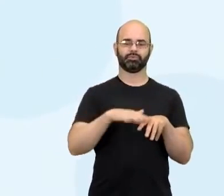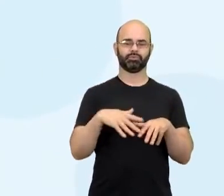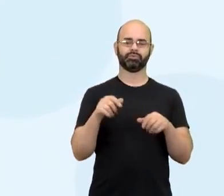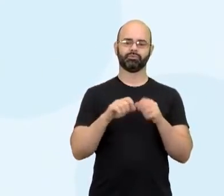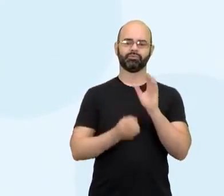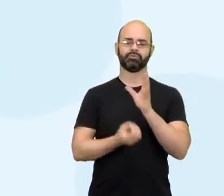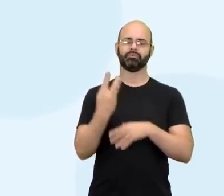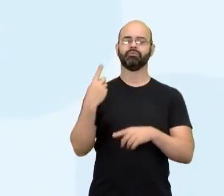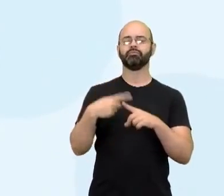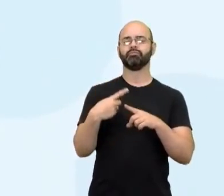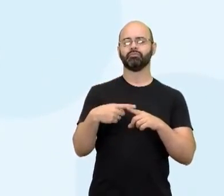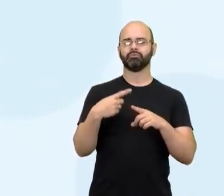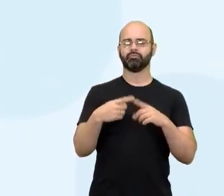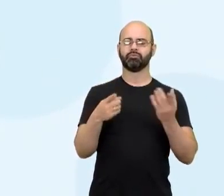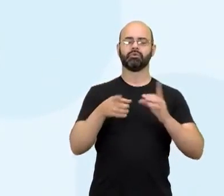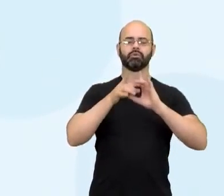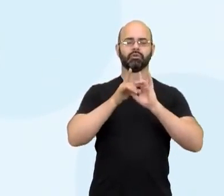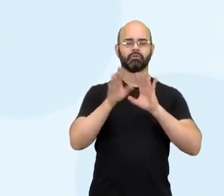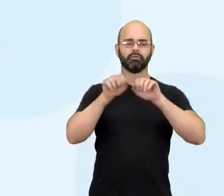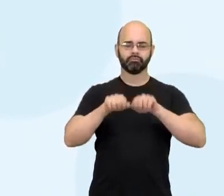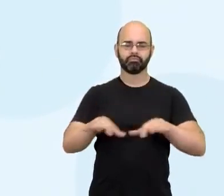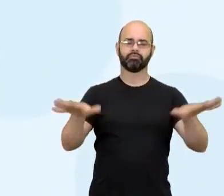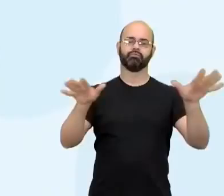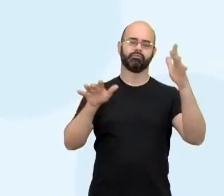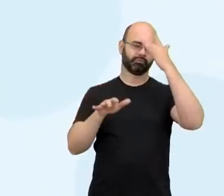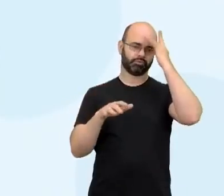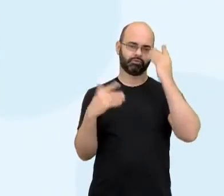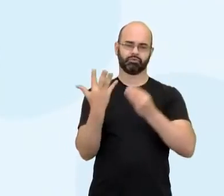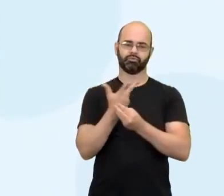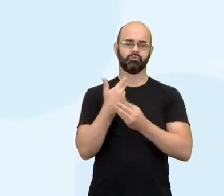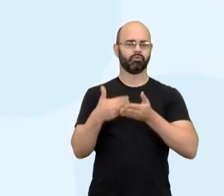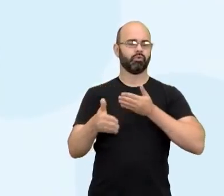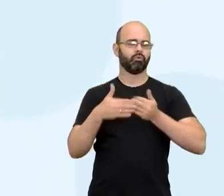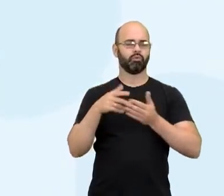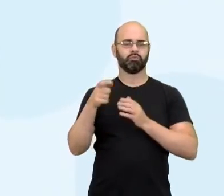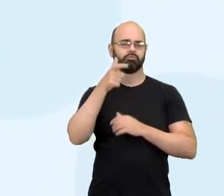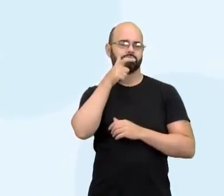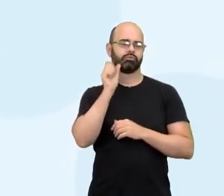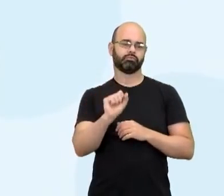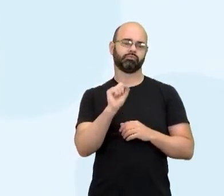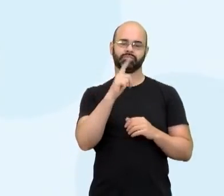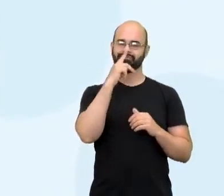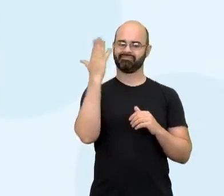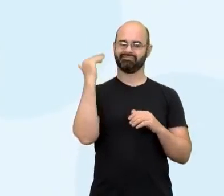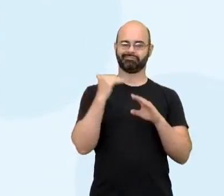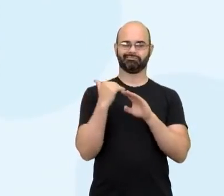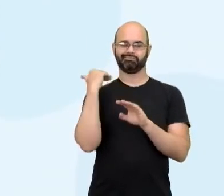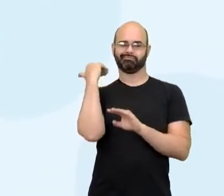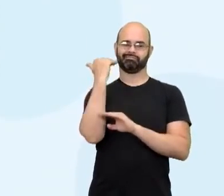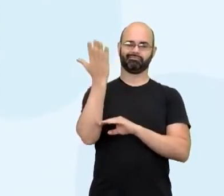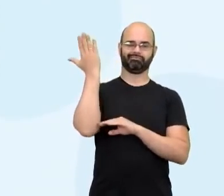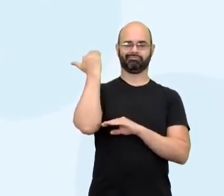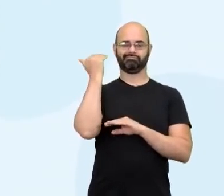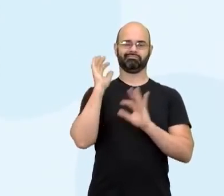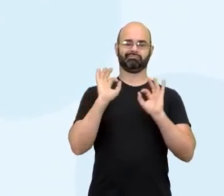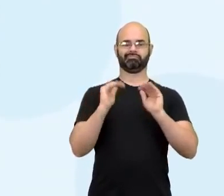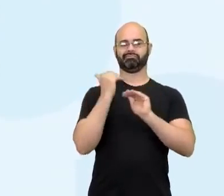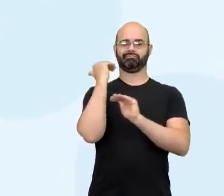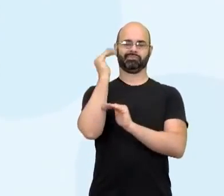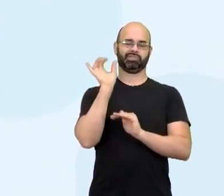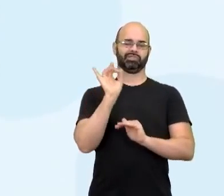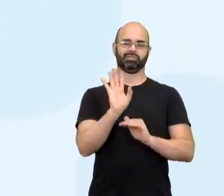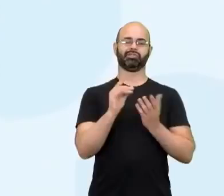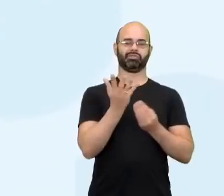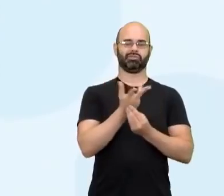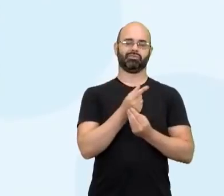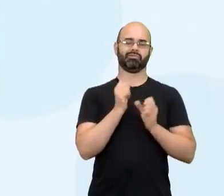de democratizar o acesso às artes, retirando desta o caráter elitista que se verificava até então. Então, assim, a partir da